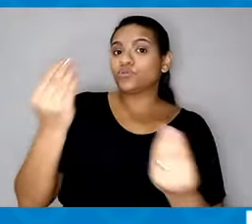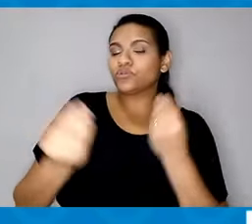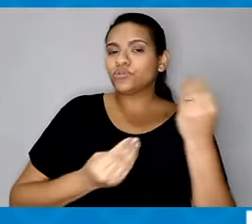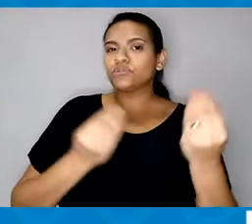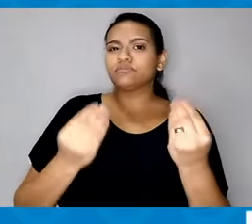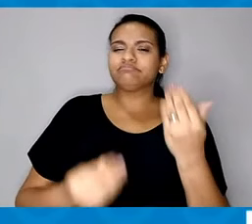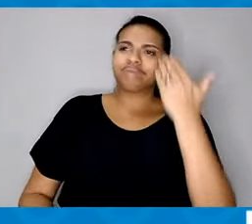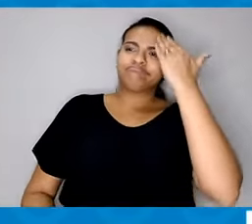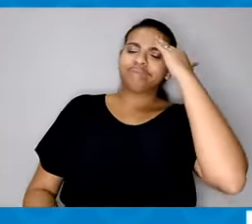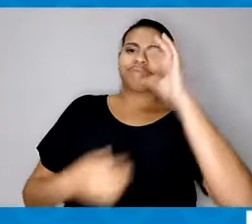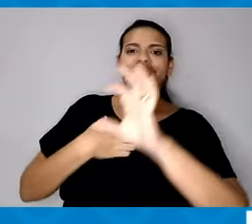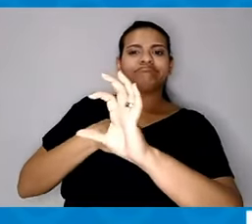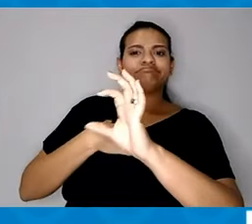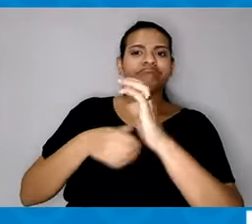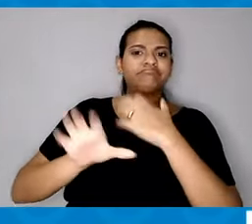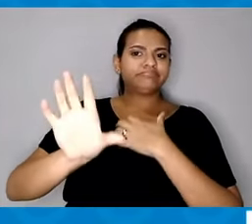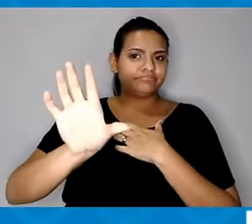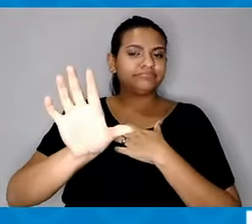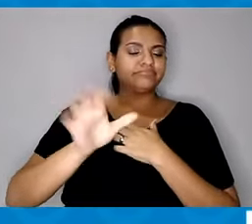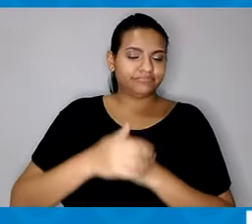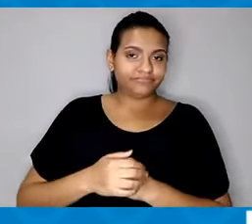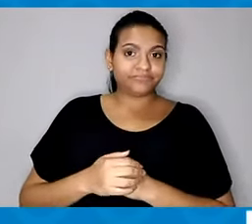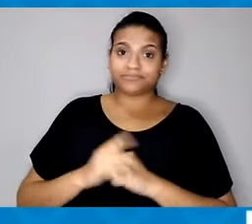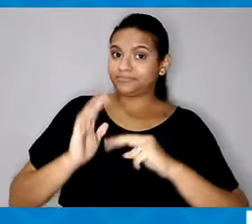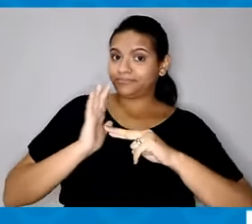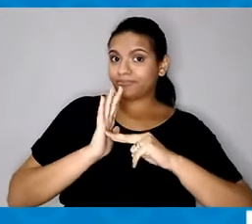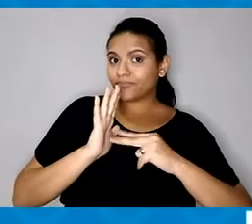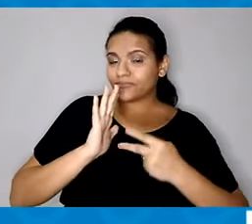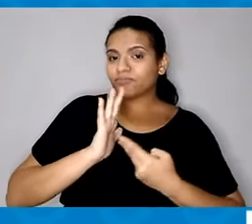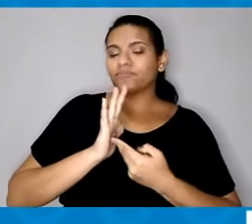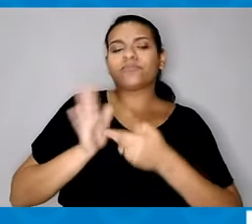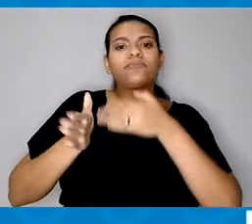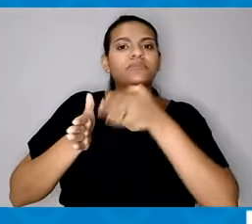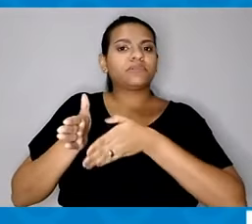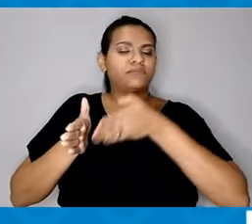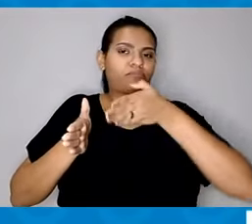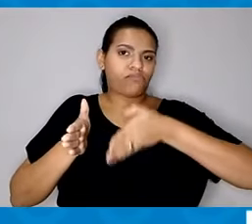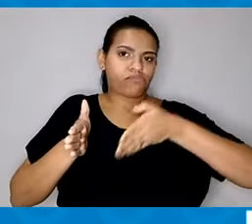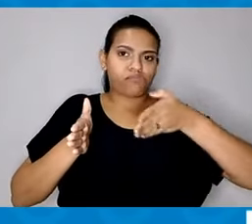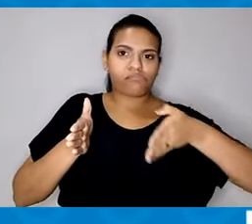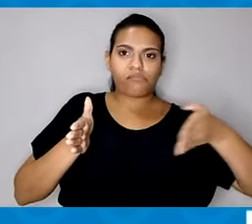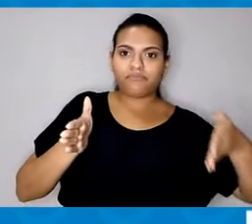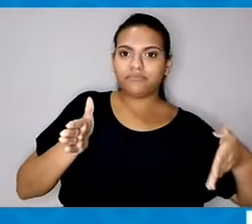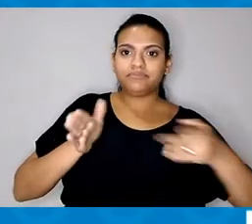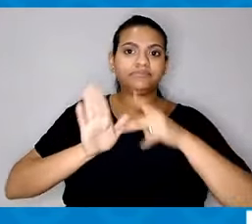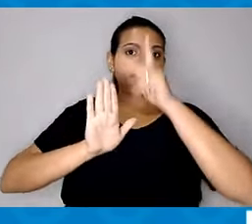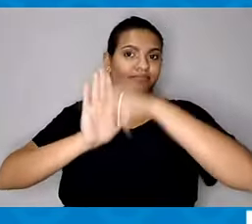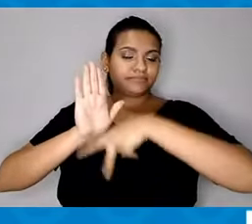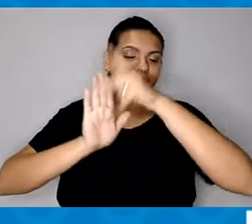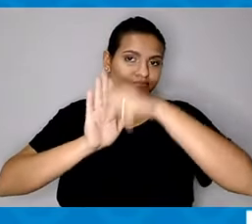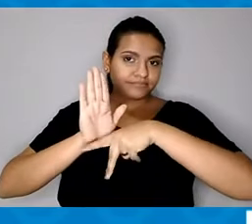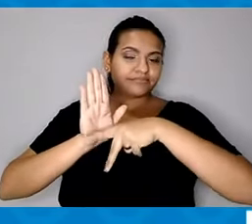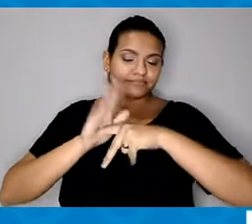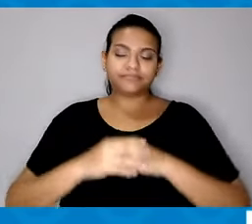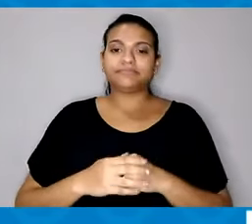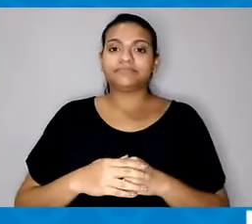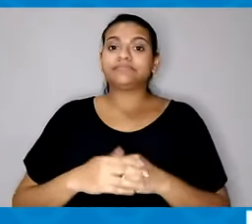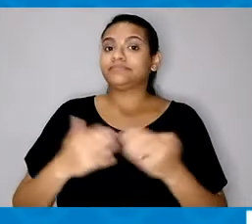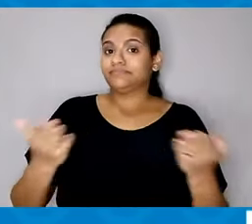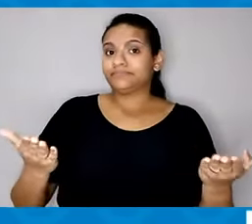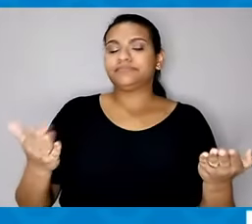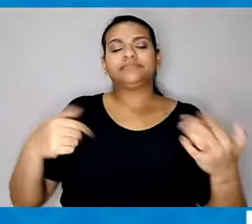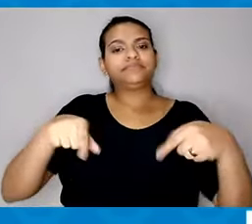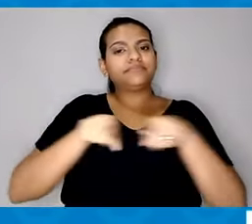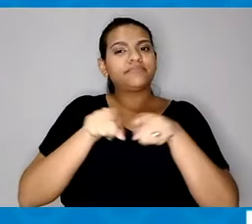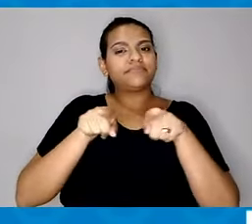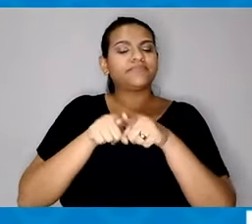todo um processo, né, da construção do seu projeto, vamos dizer assim, olhando,